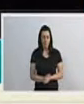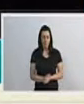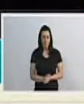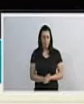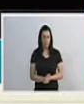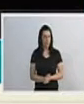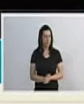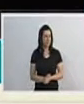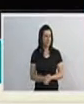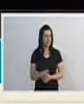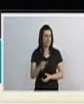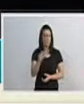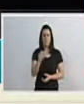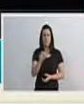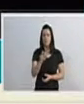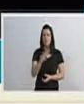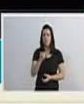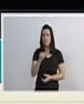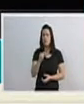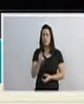Ari, por gentileza.